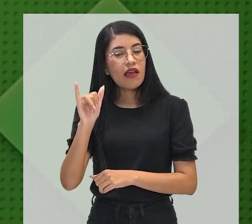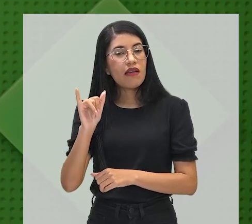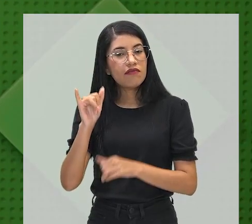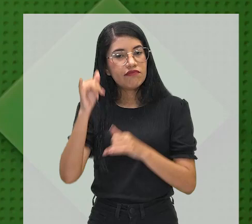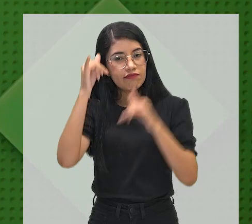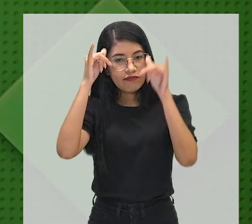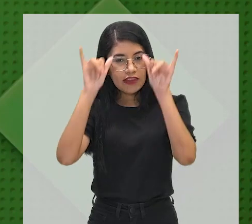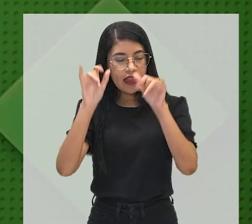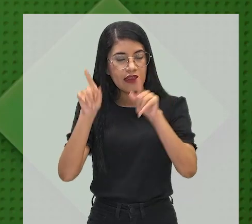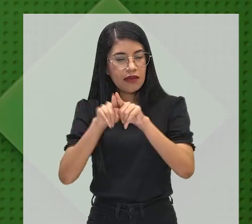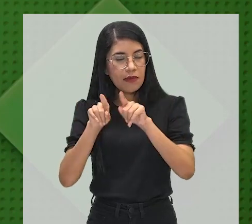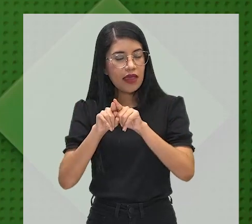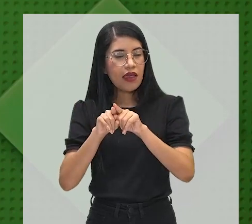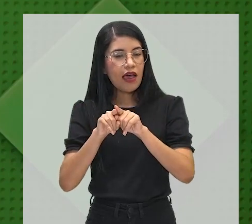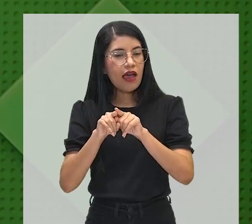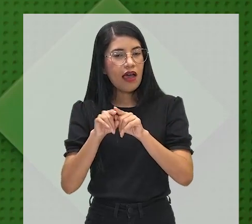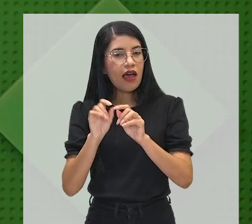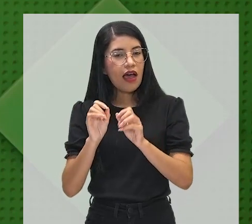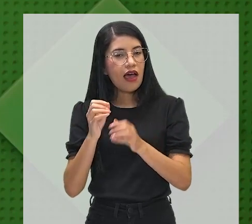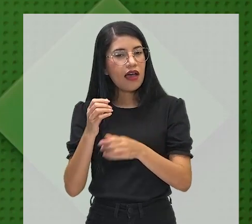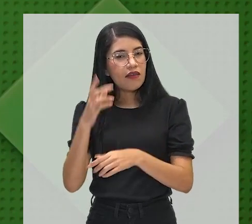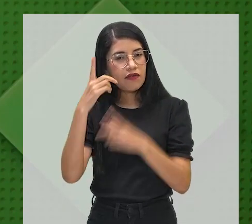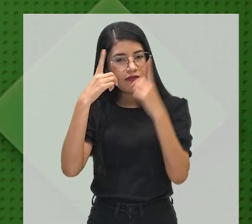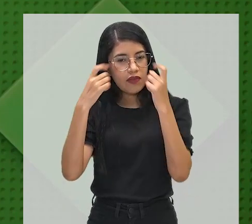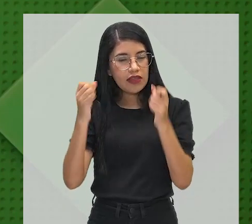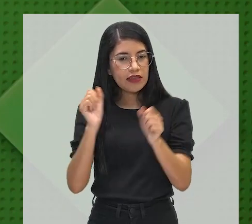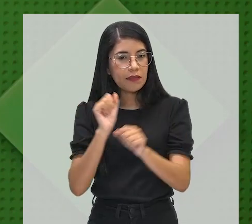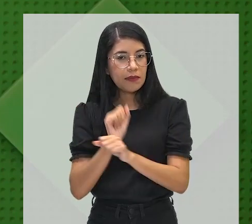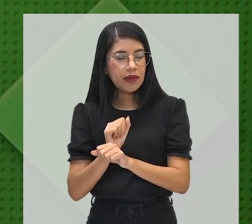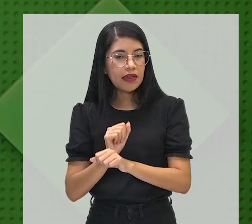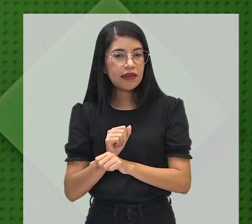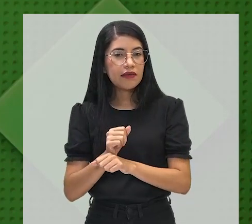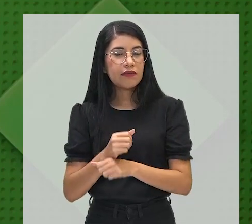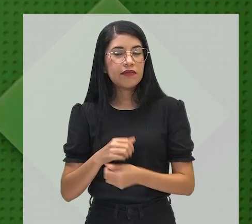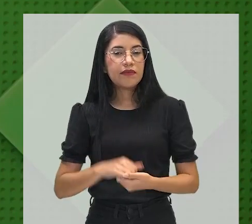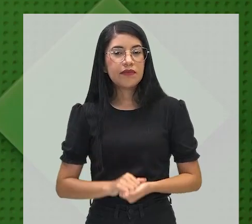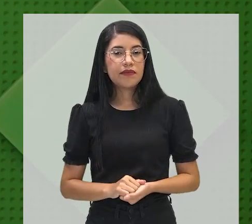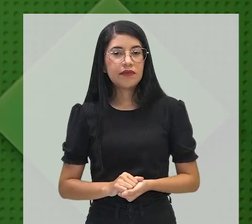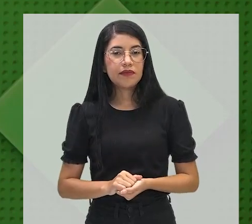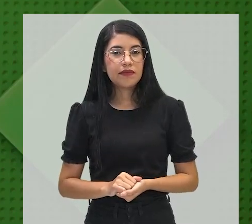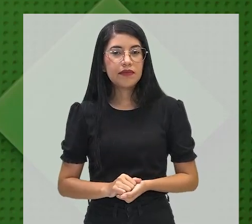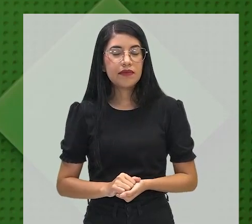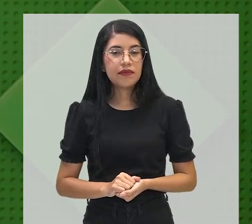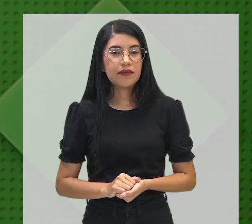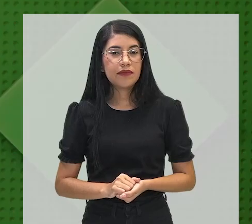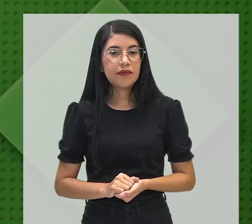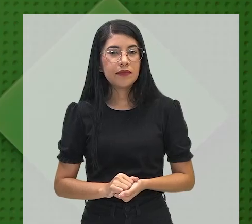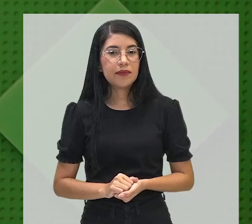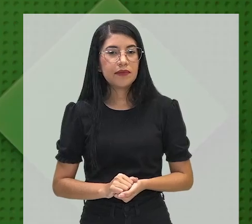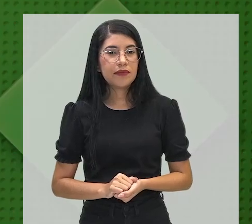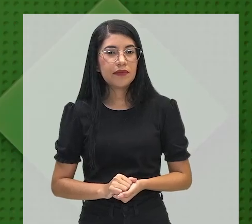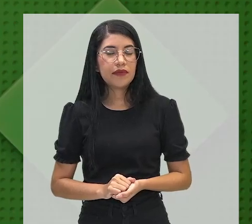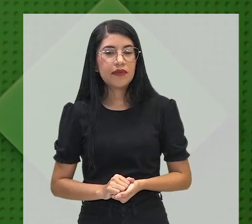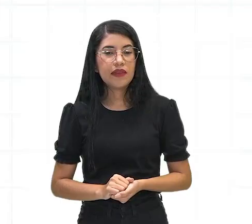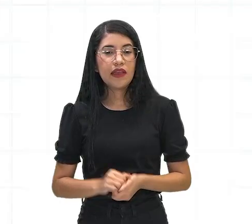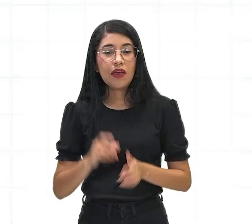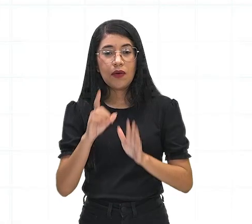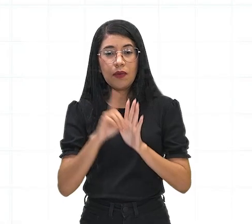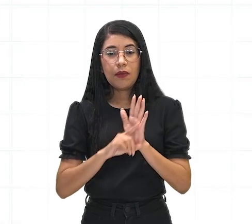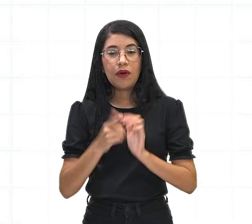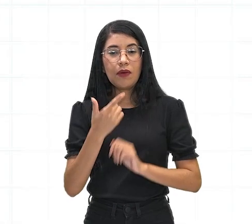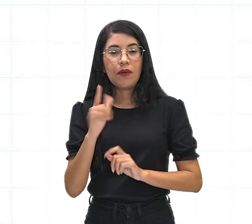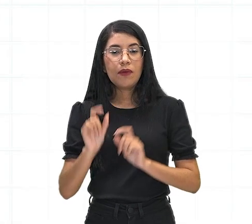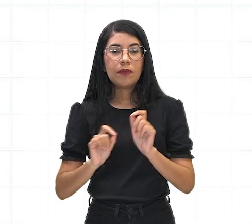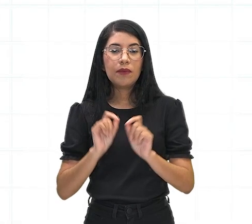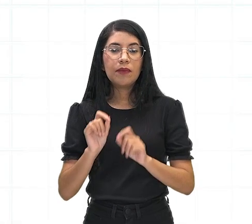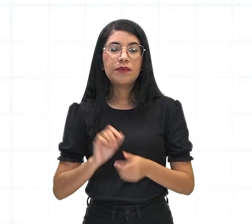violência aconteça. Então, ele não pode ser deixado ali, né, em vulnerabilidade. E a gente tem aí também mais um